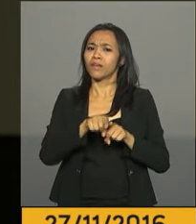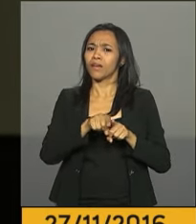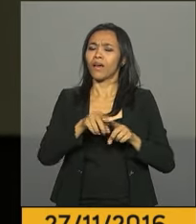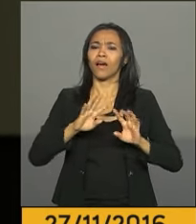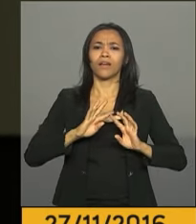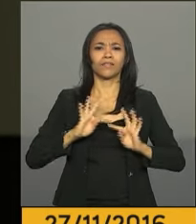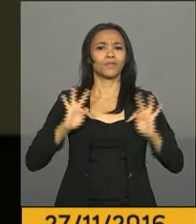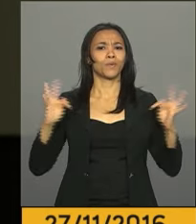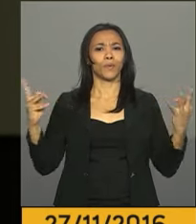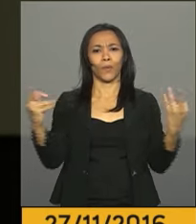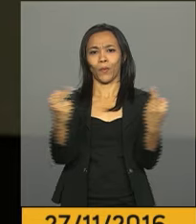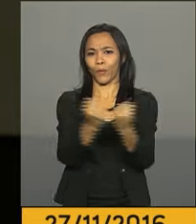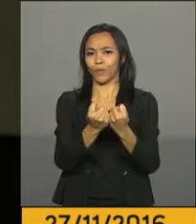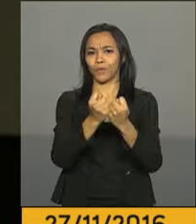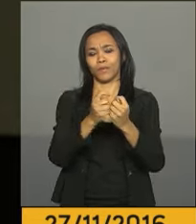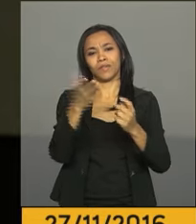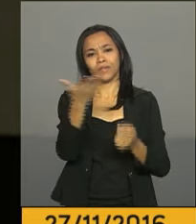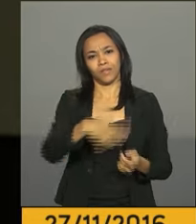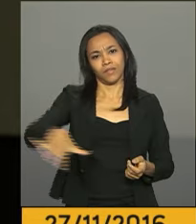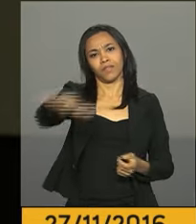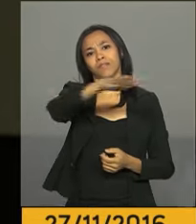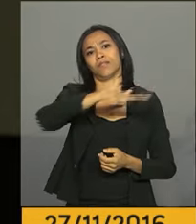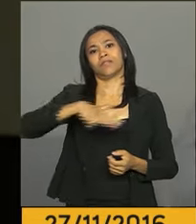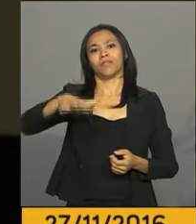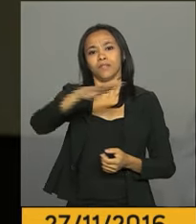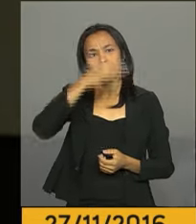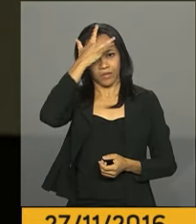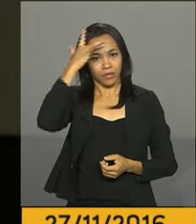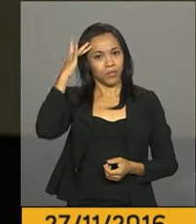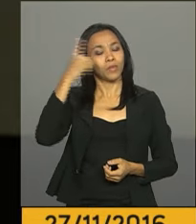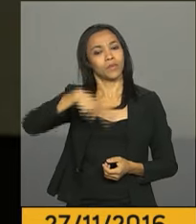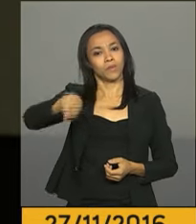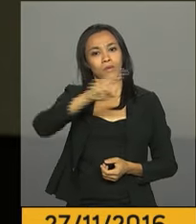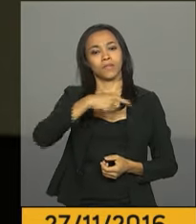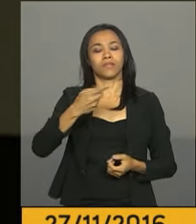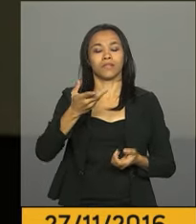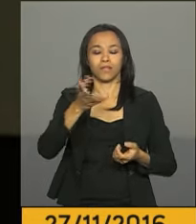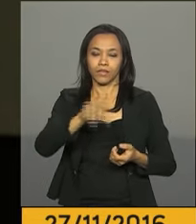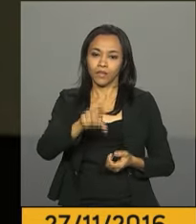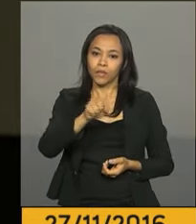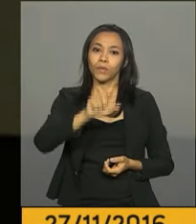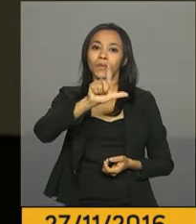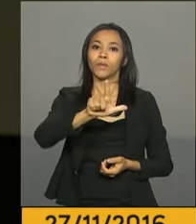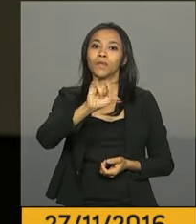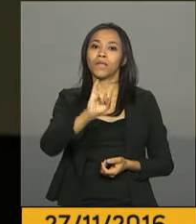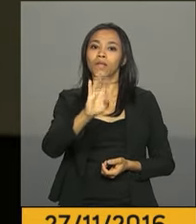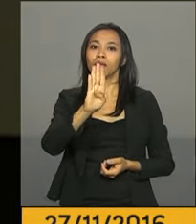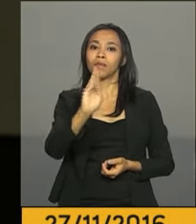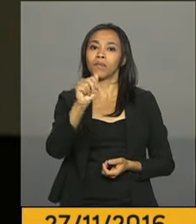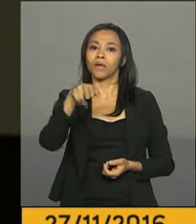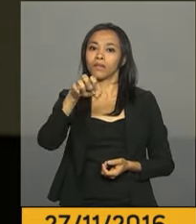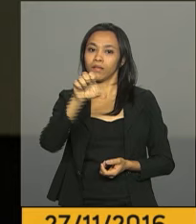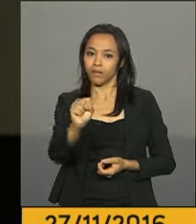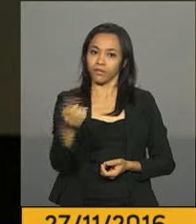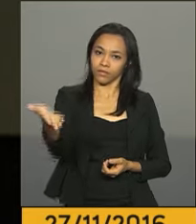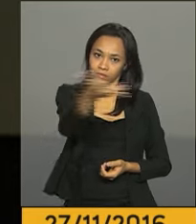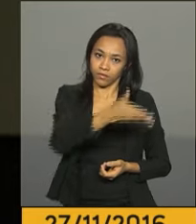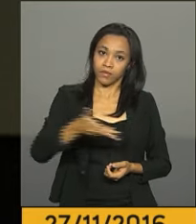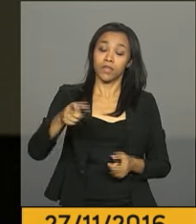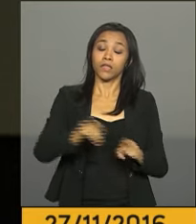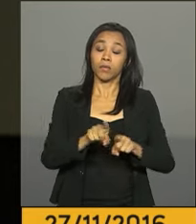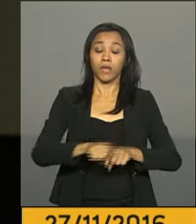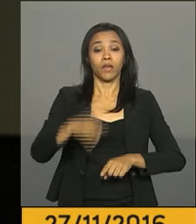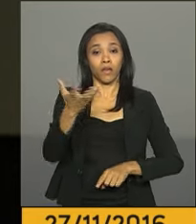da comunidade libanesa que o procuram no Ministério das Relações Exteriores. Quero também cumprimentar